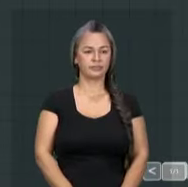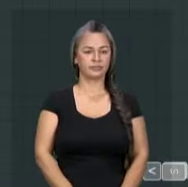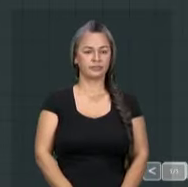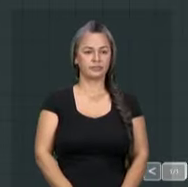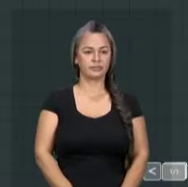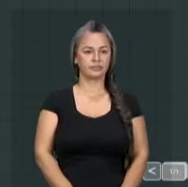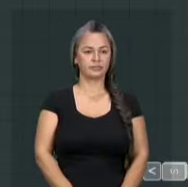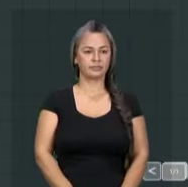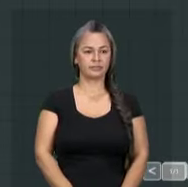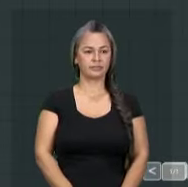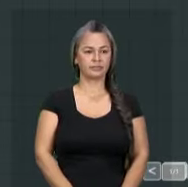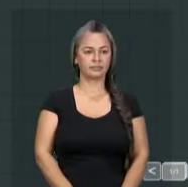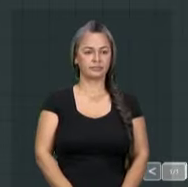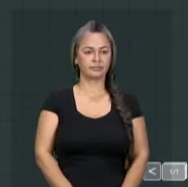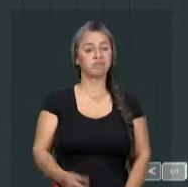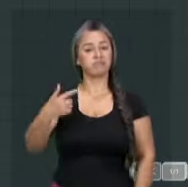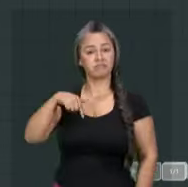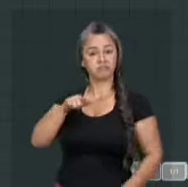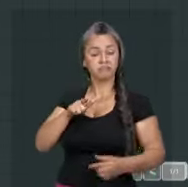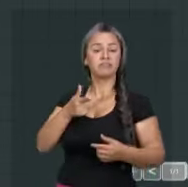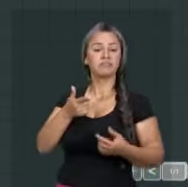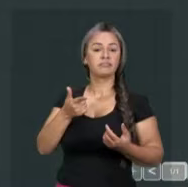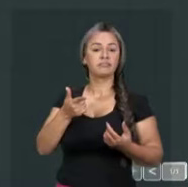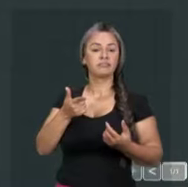esqueléticos, que é o esqueleto.